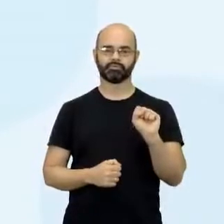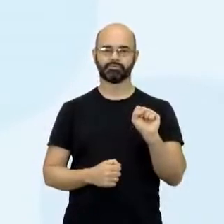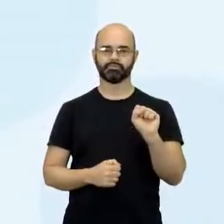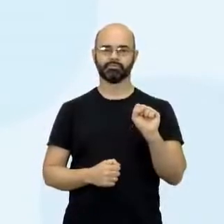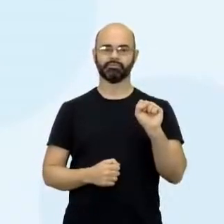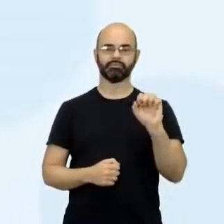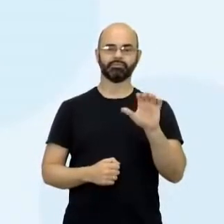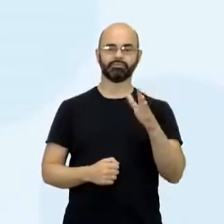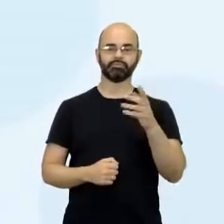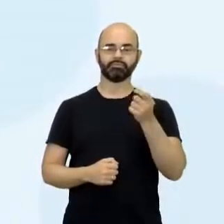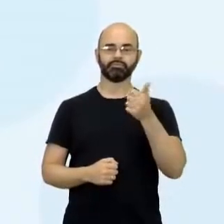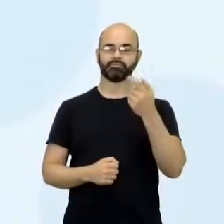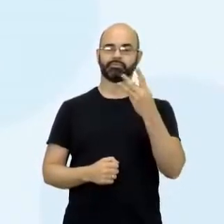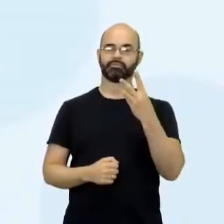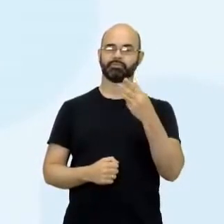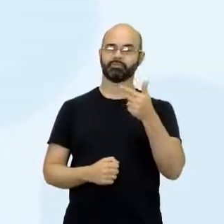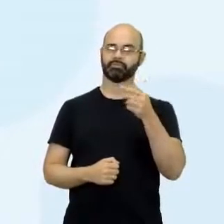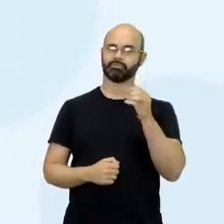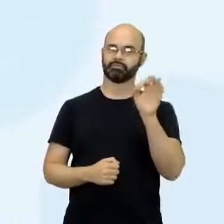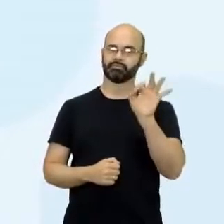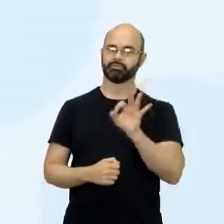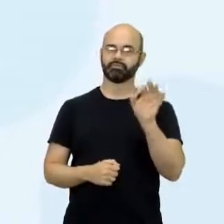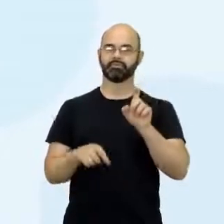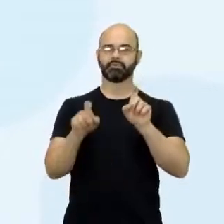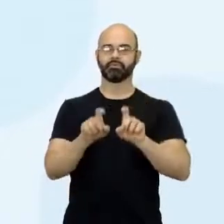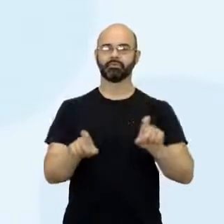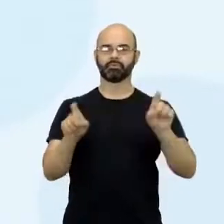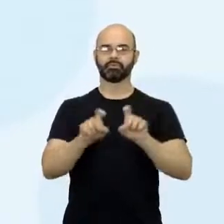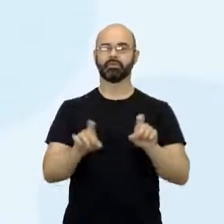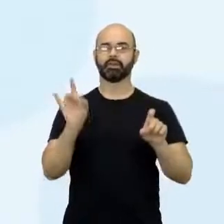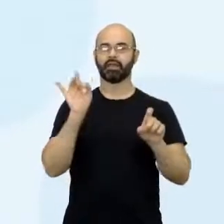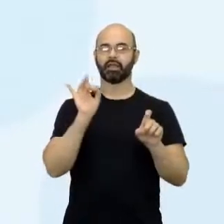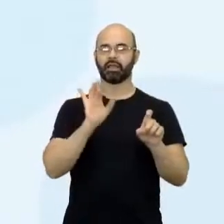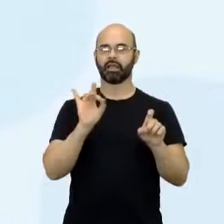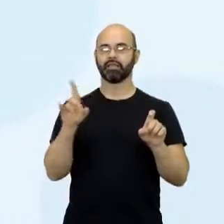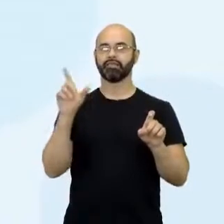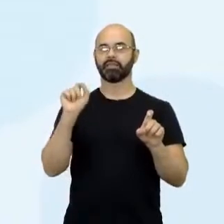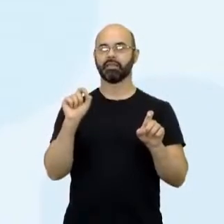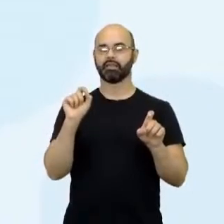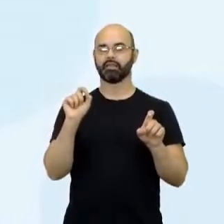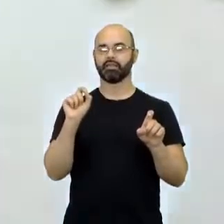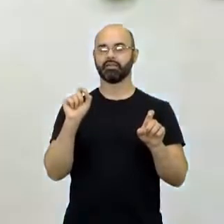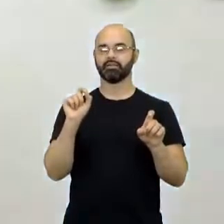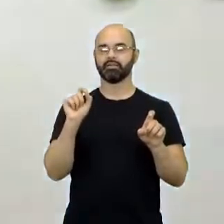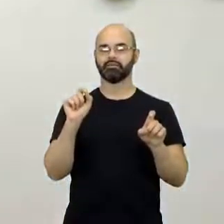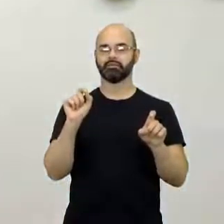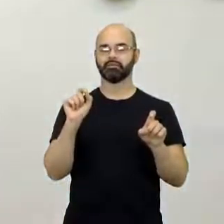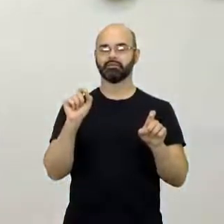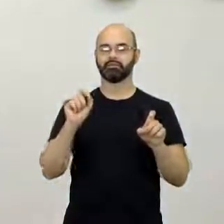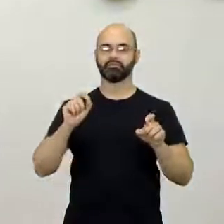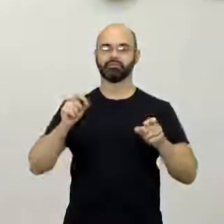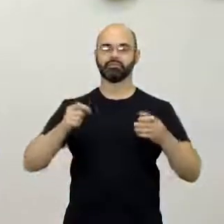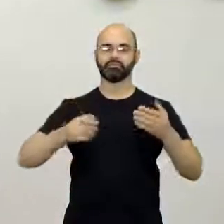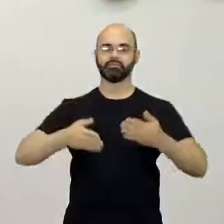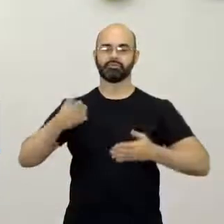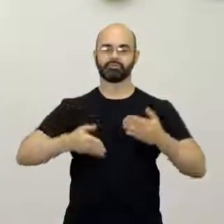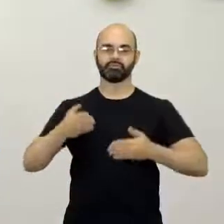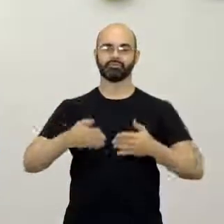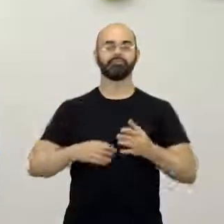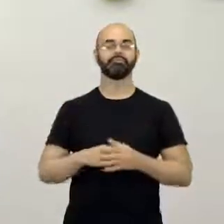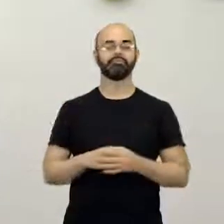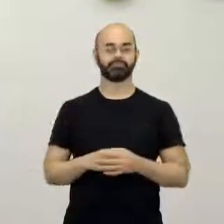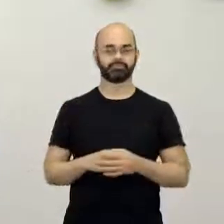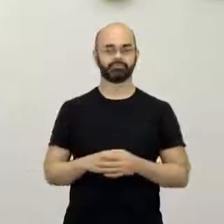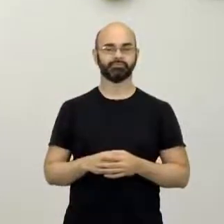torno de quase 370 computadores para cada 10 mil robôs, né, a cada 10 mil empregados, o